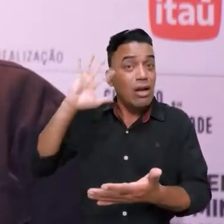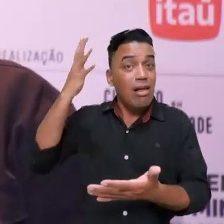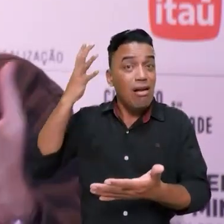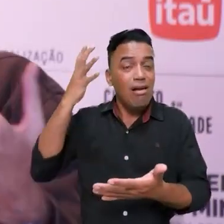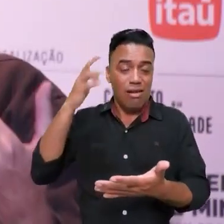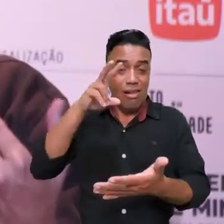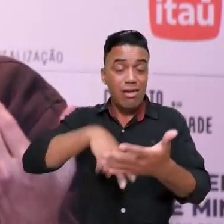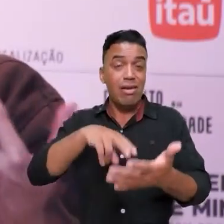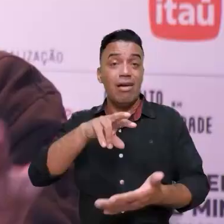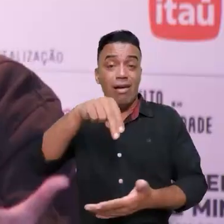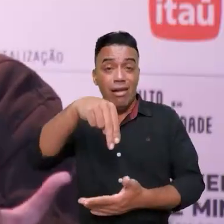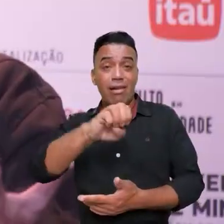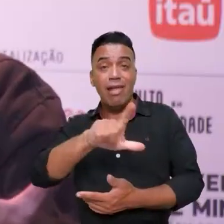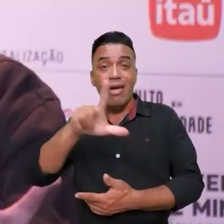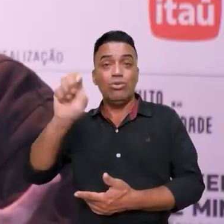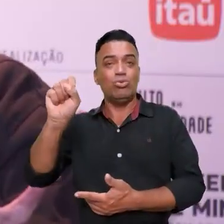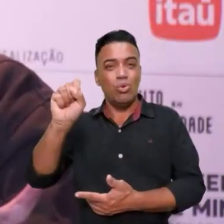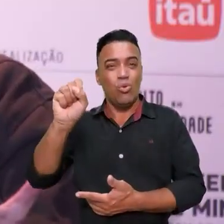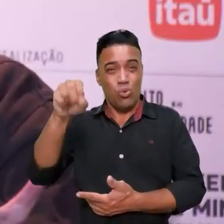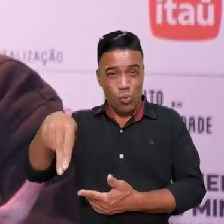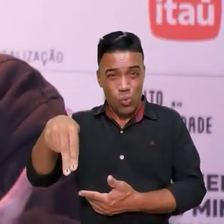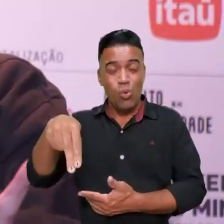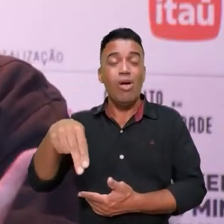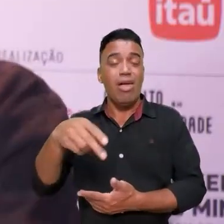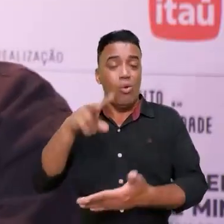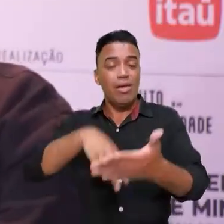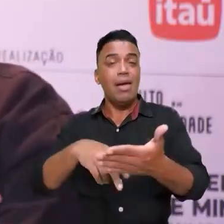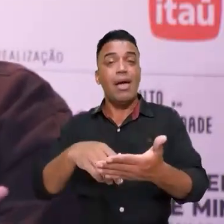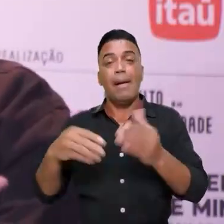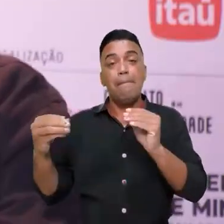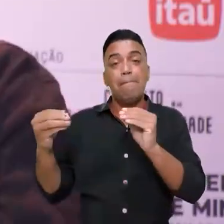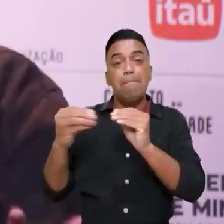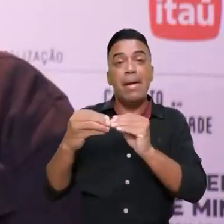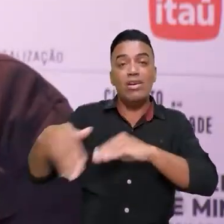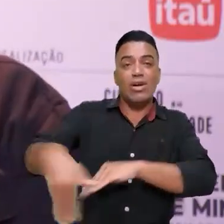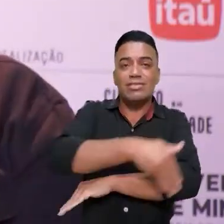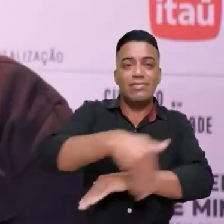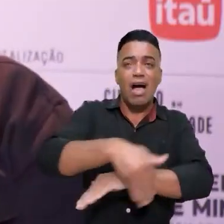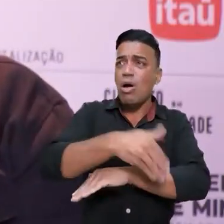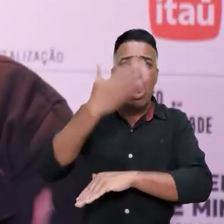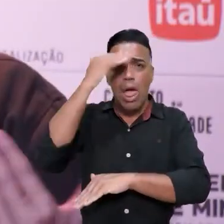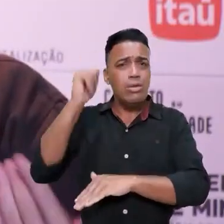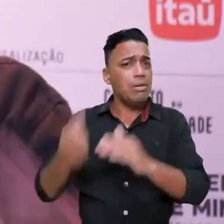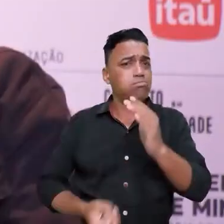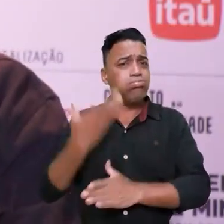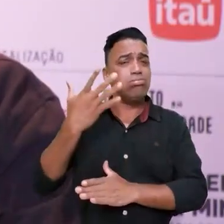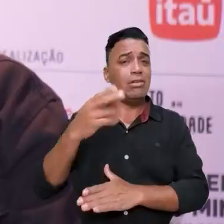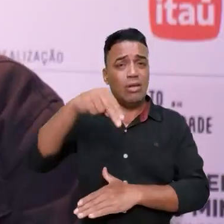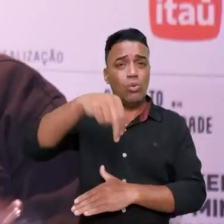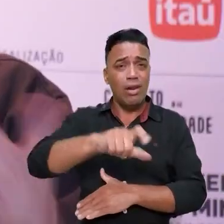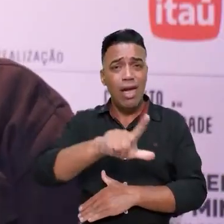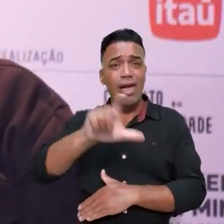Nelson Rodrigues, e eu tive acesso ao Beijo no Asfalto com 15 anos de idade, eu olhei para aquilo e falei, eu não sabia que aquilo existia. E Nelson Rodrigues mudou a